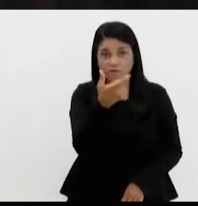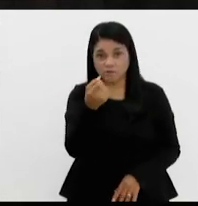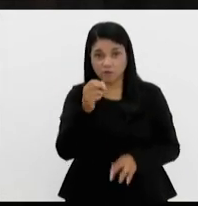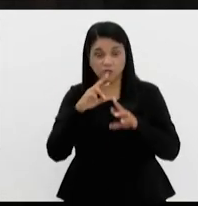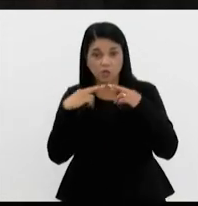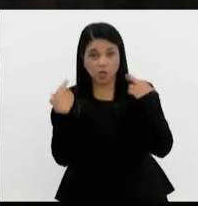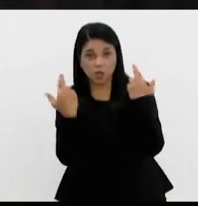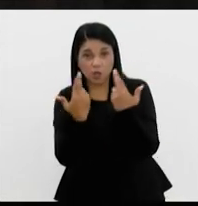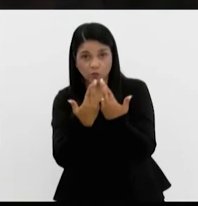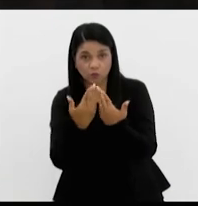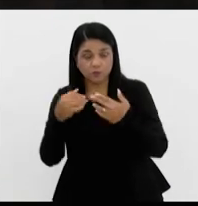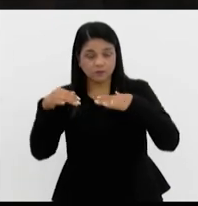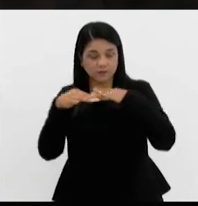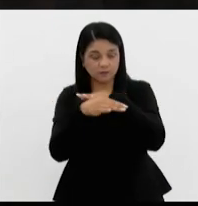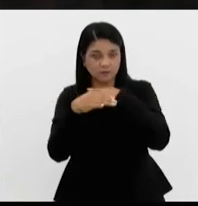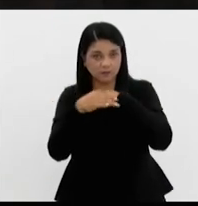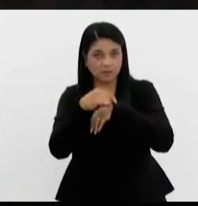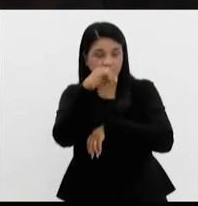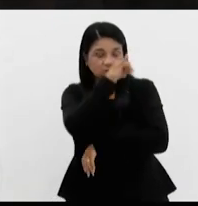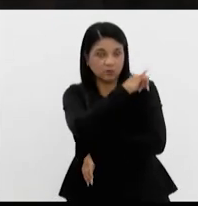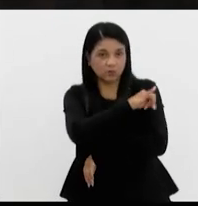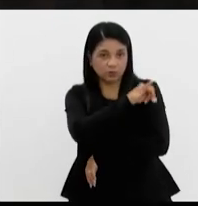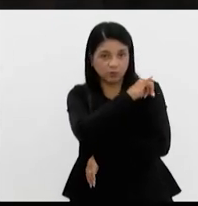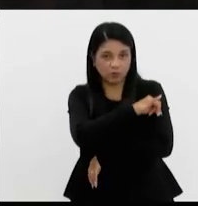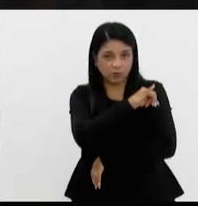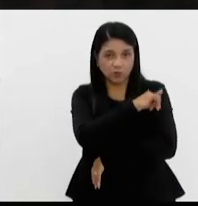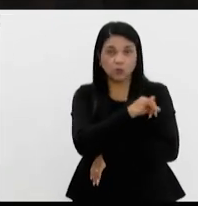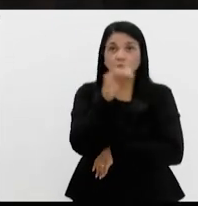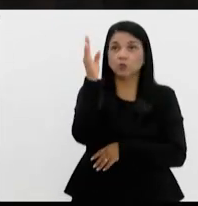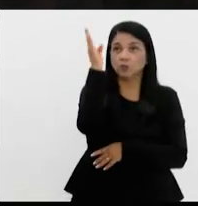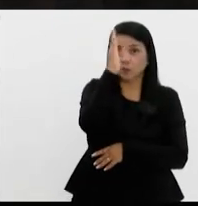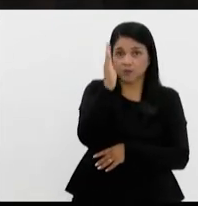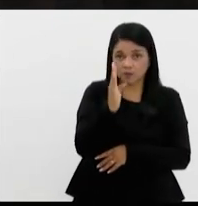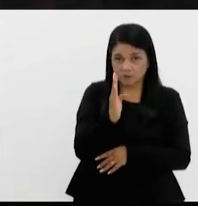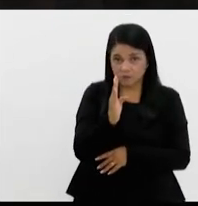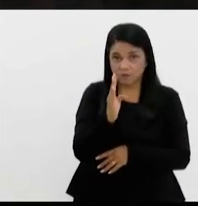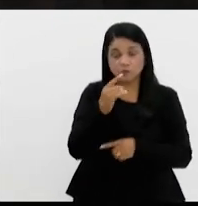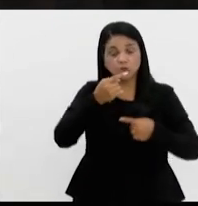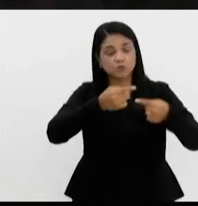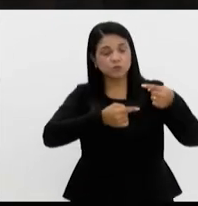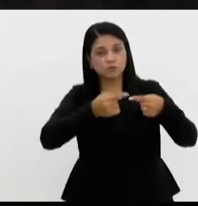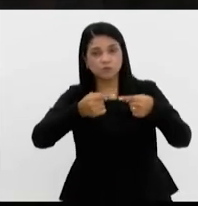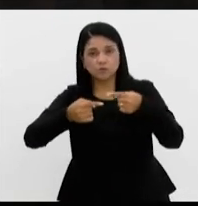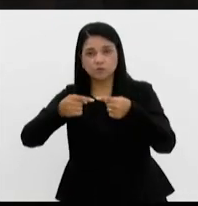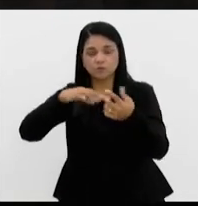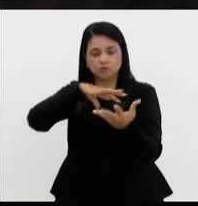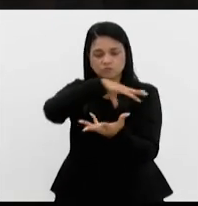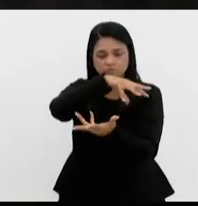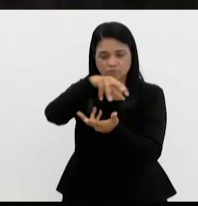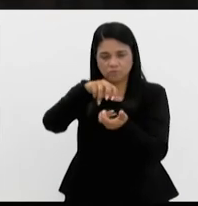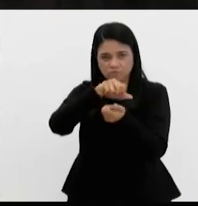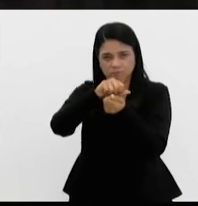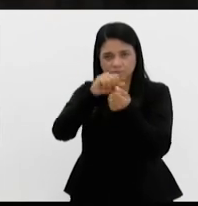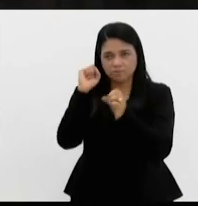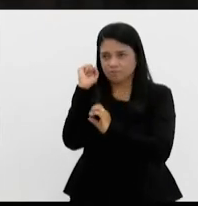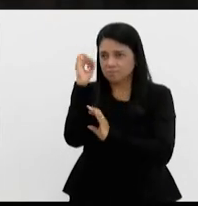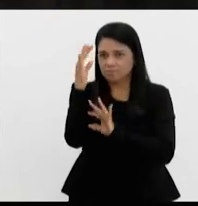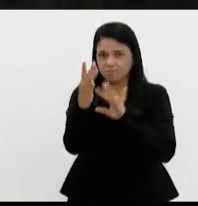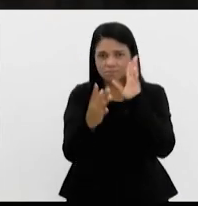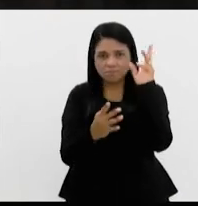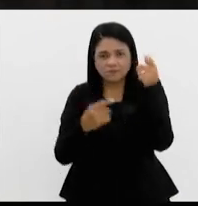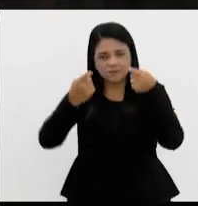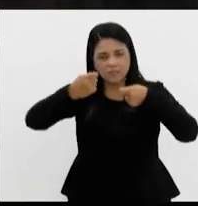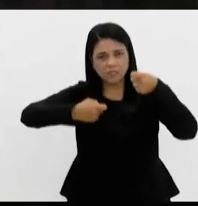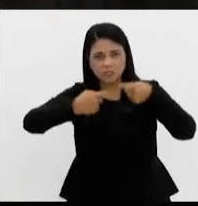Janeiro, no Brasil, discutindo as questões ambientais, as questões das